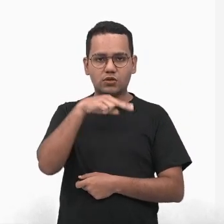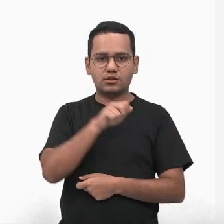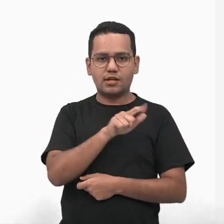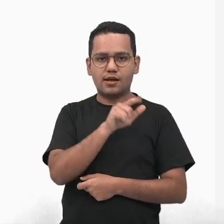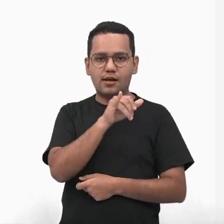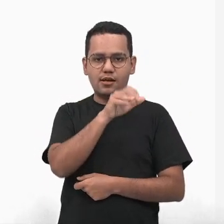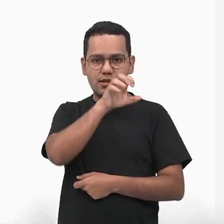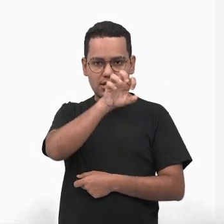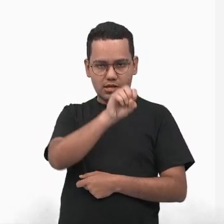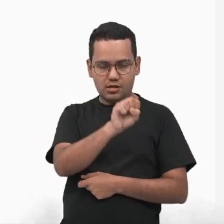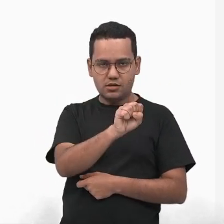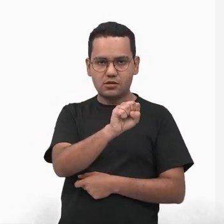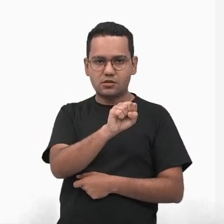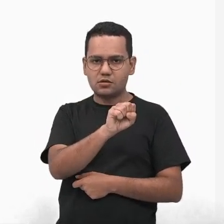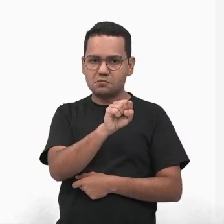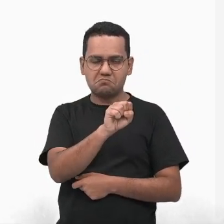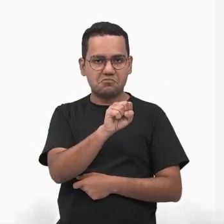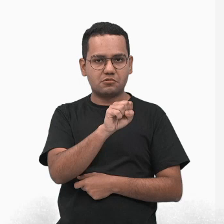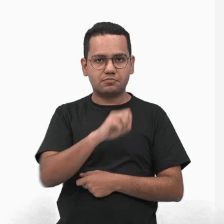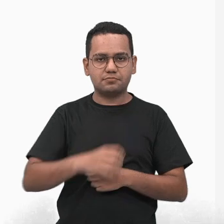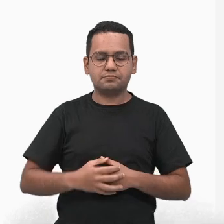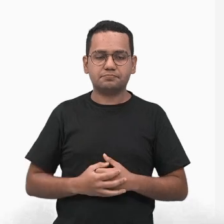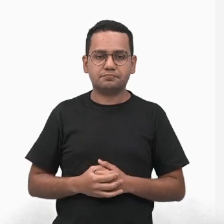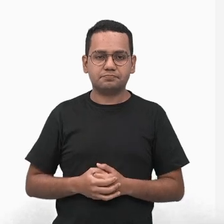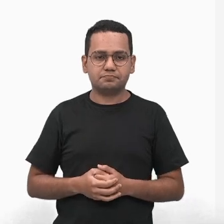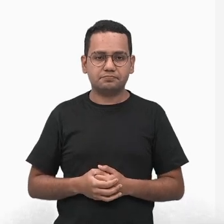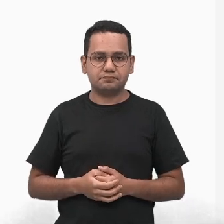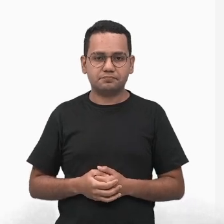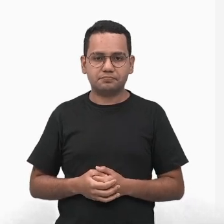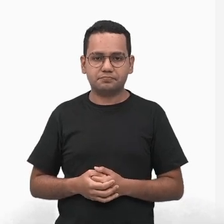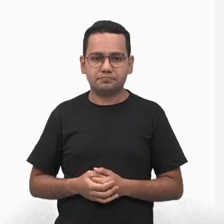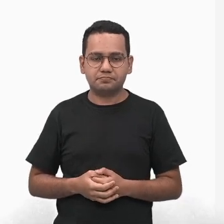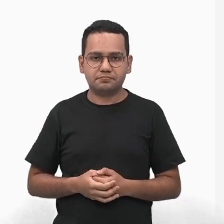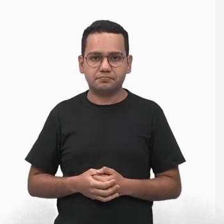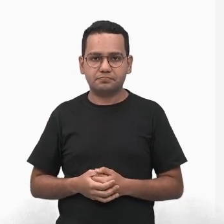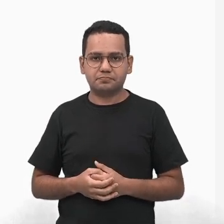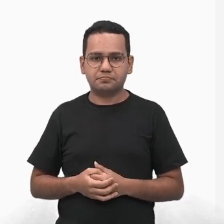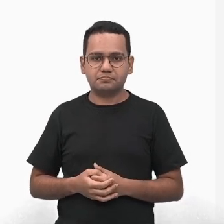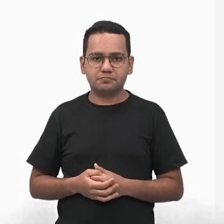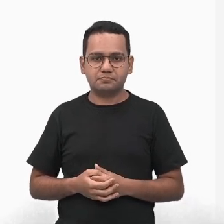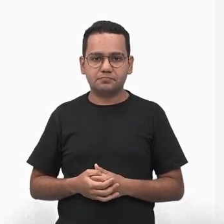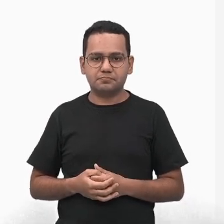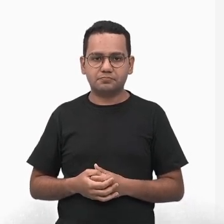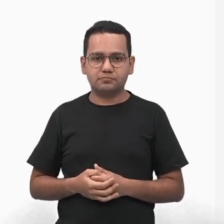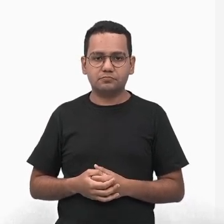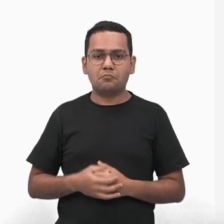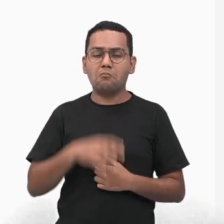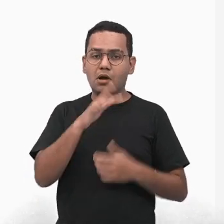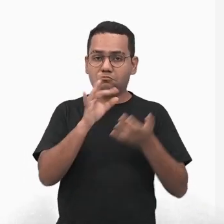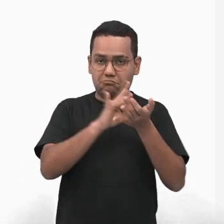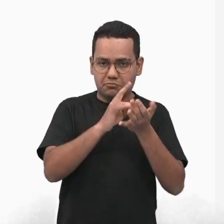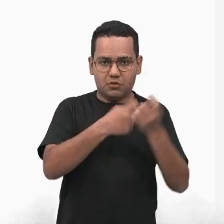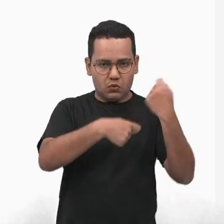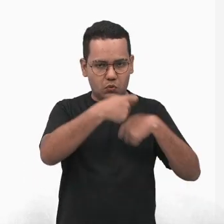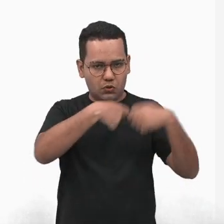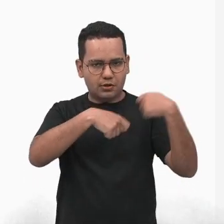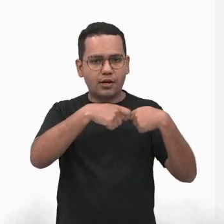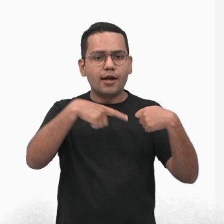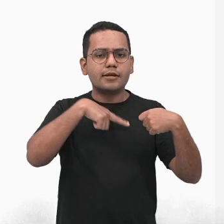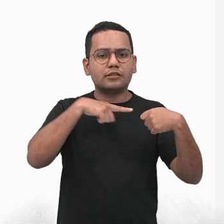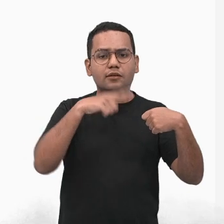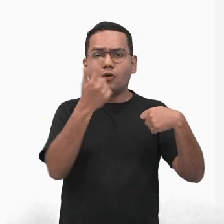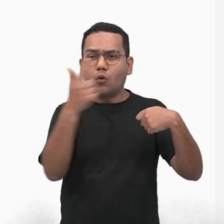gente? Aquele nacionalismo exagerado. E o texto nos fala o seguinte: com o êxito econômico e o surgimento de